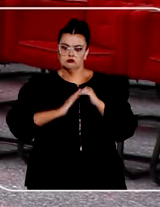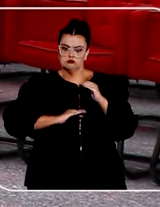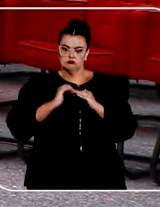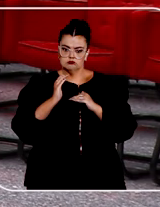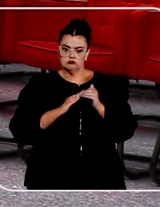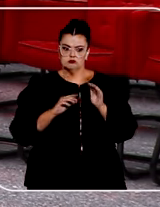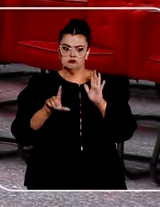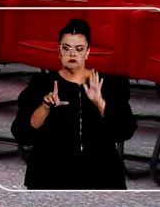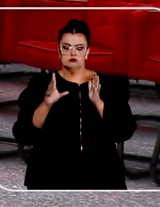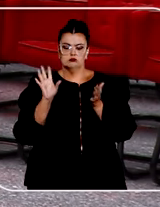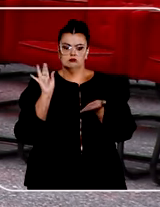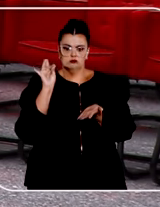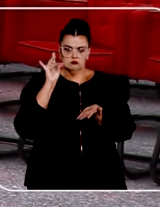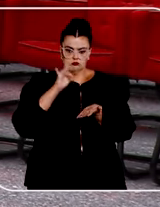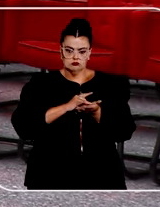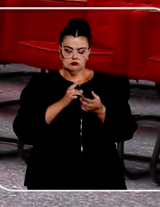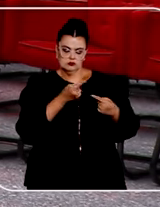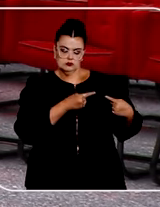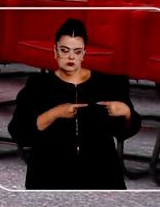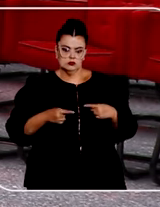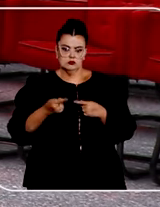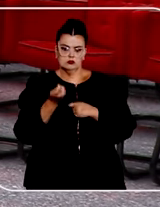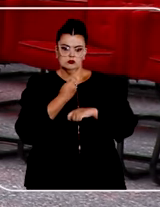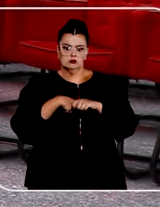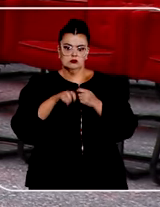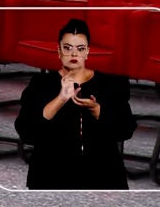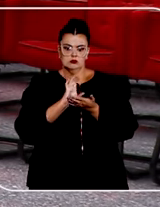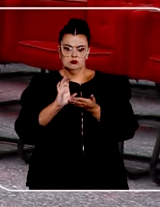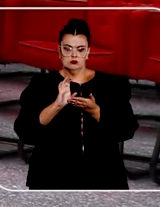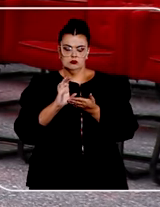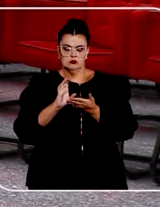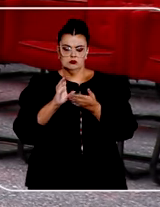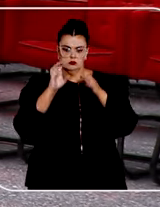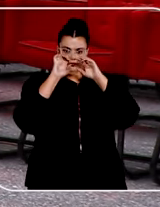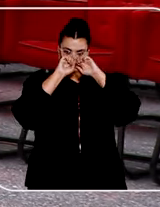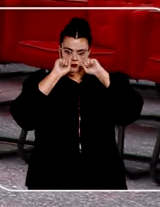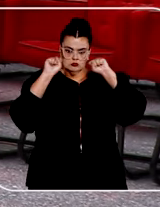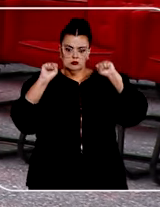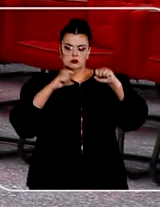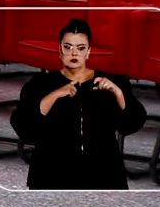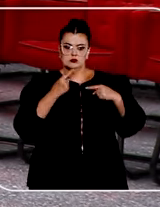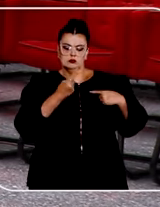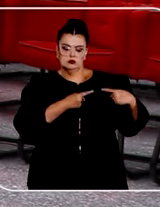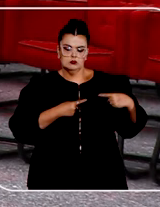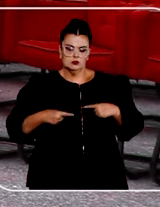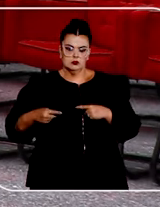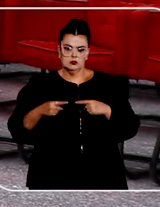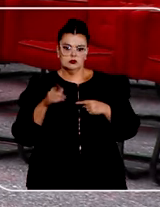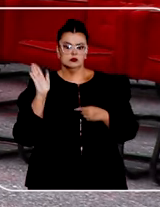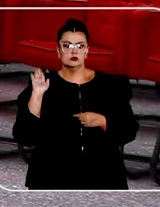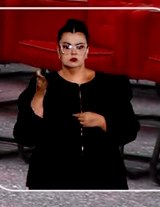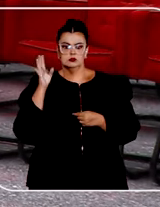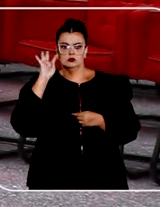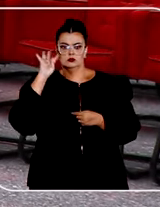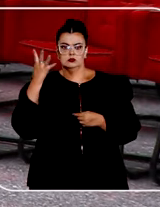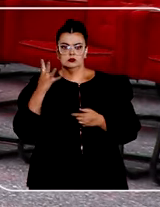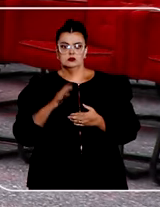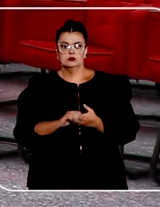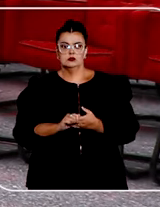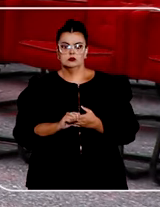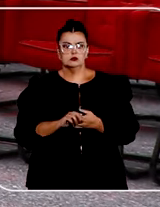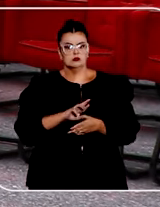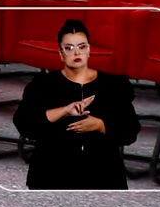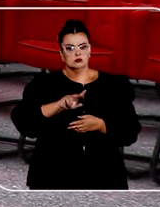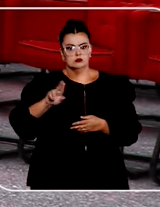legitimidade para discutir a verba e o montante arbitrado em juízo o debate já foi objeto de decisões